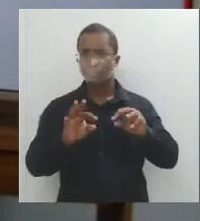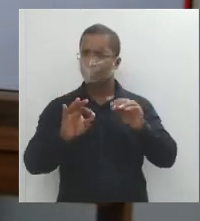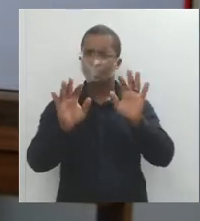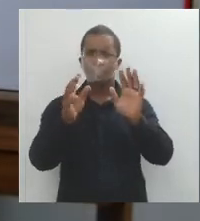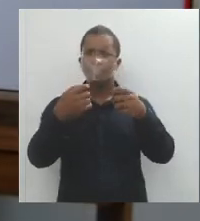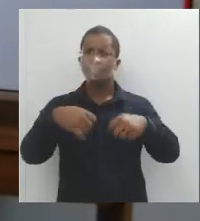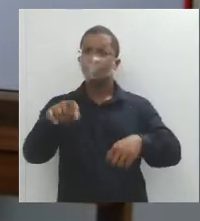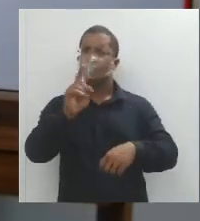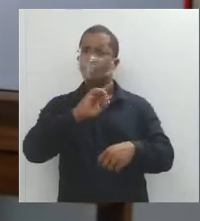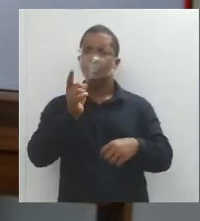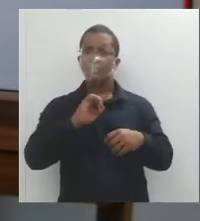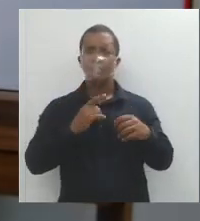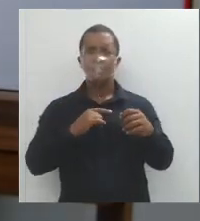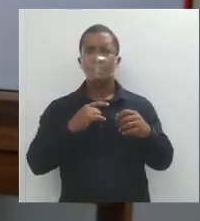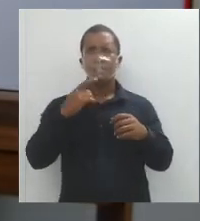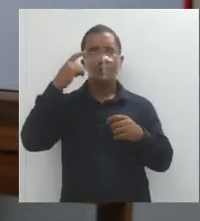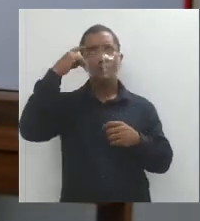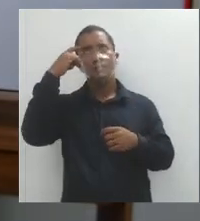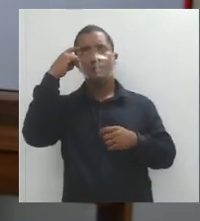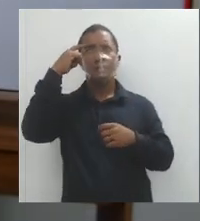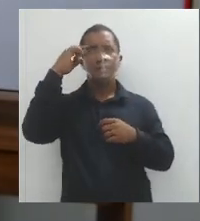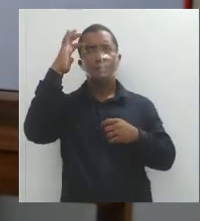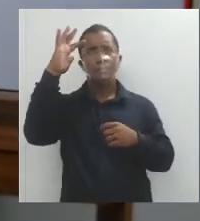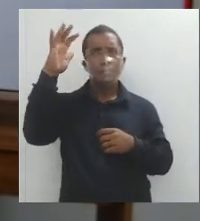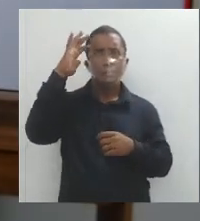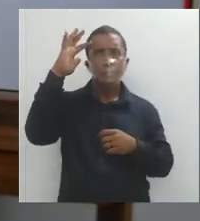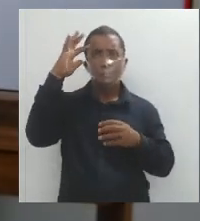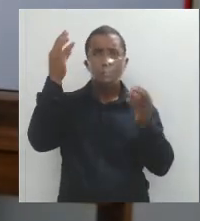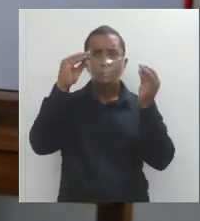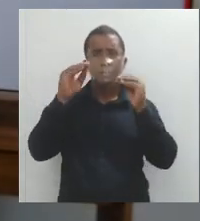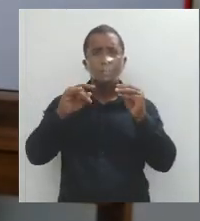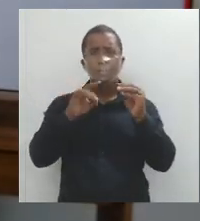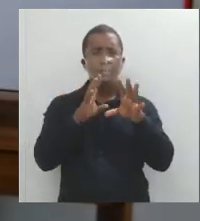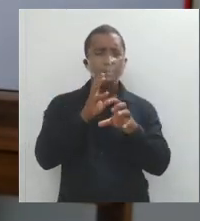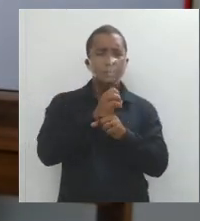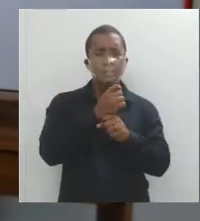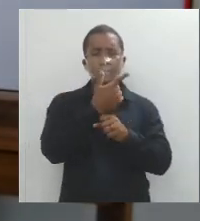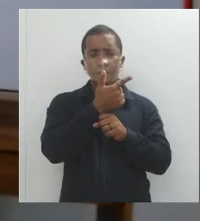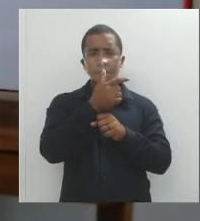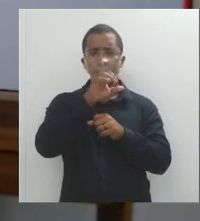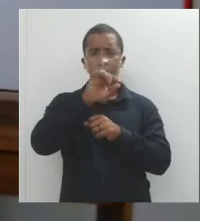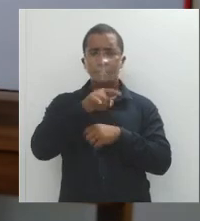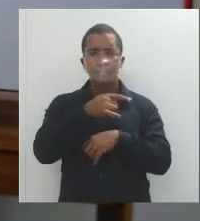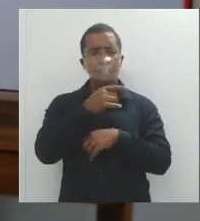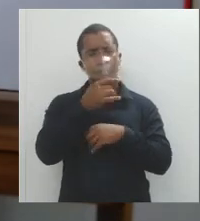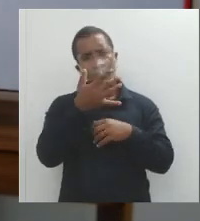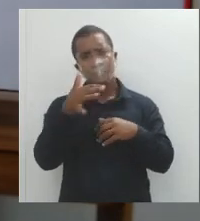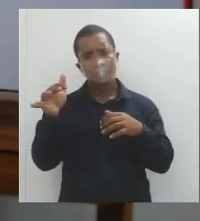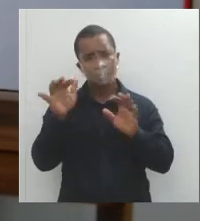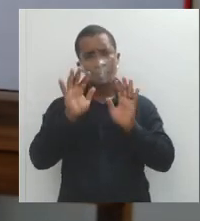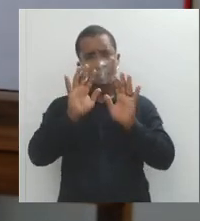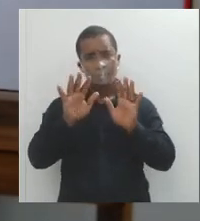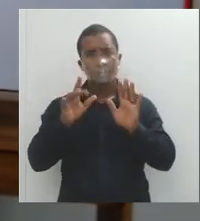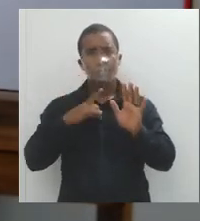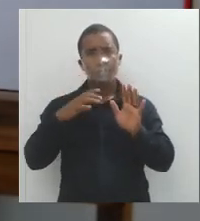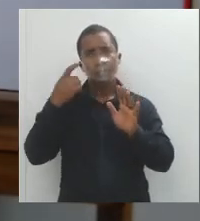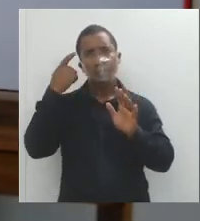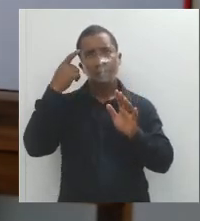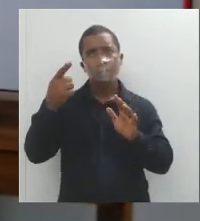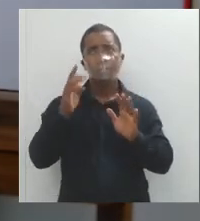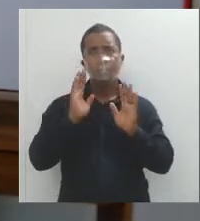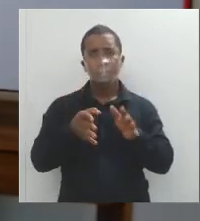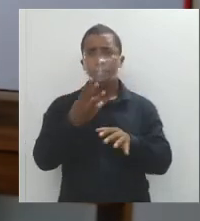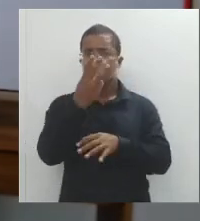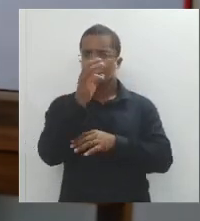estou fazendo conta para saber. Essa conta aqui vai dar 29, alguma coisa. Mas veja, eu vi que 30 passa. Então a